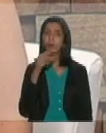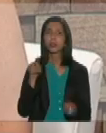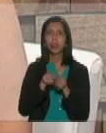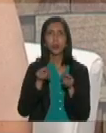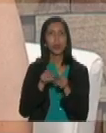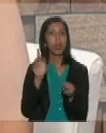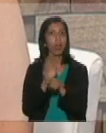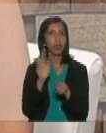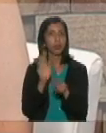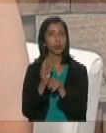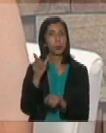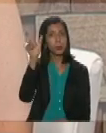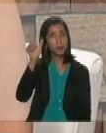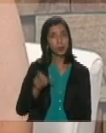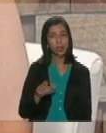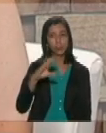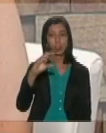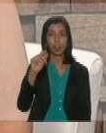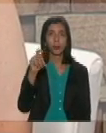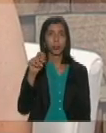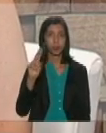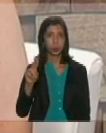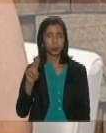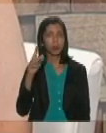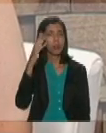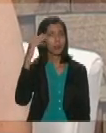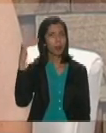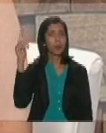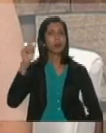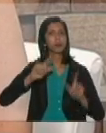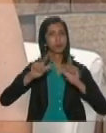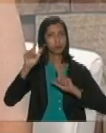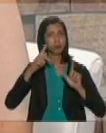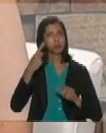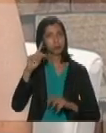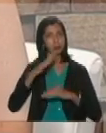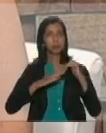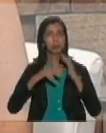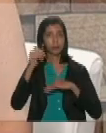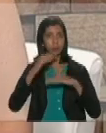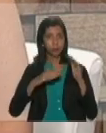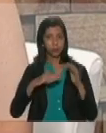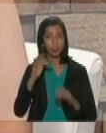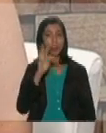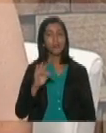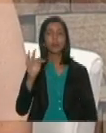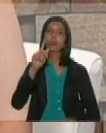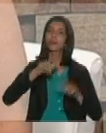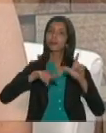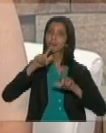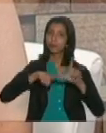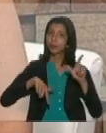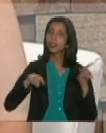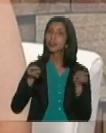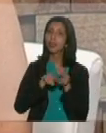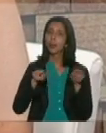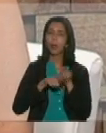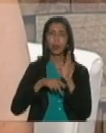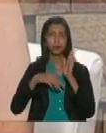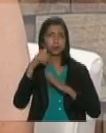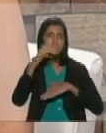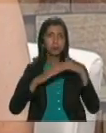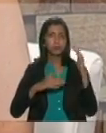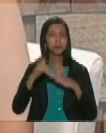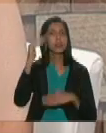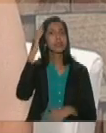deu vida à personagem Dona Capitu, um grande sucesso da sua carreira. Cursou letras. Com rara capacidade, sabe